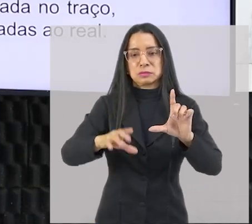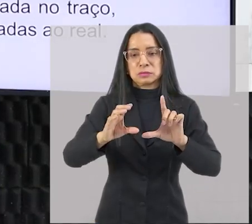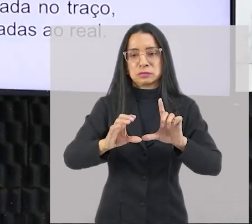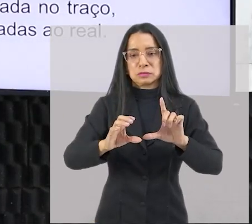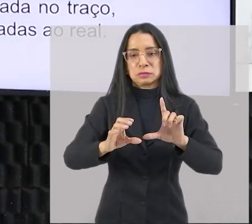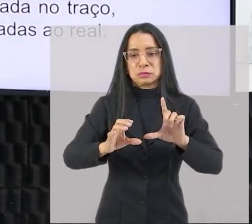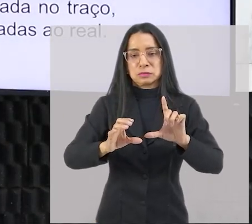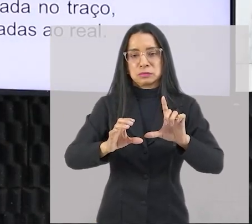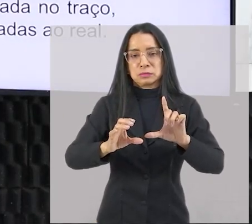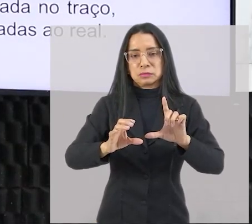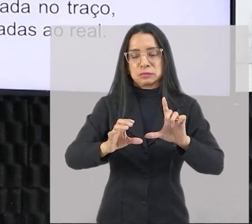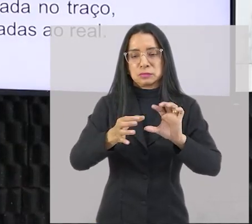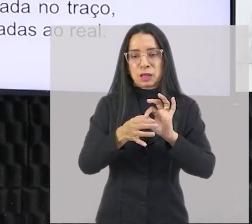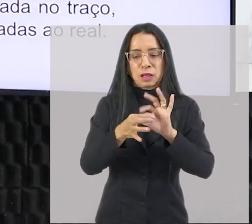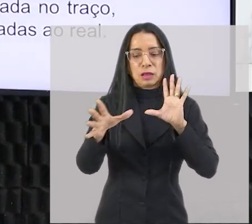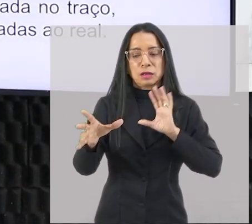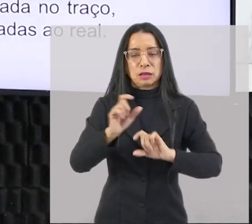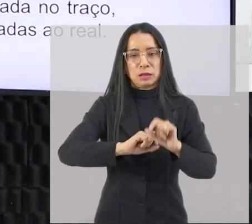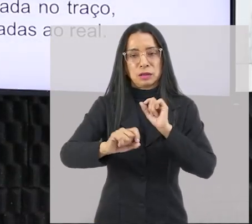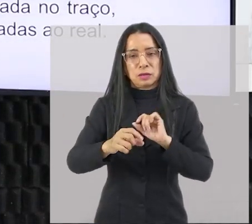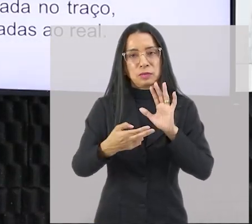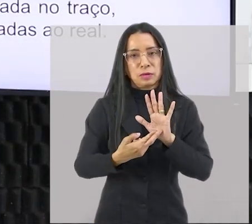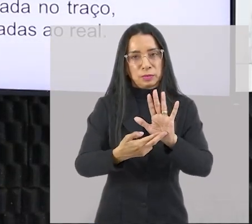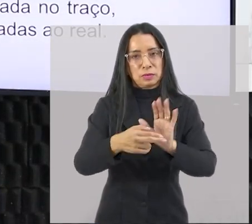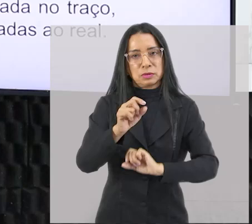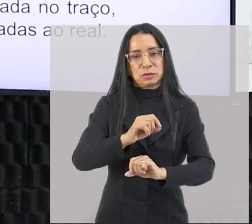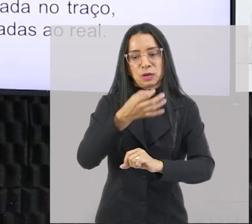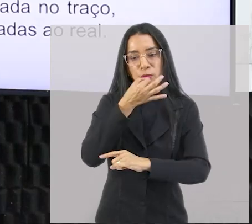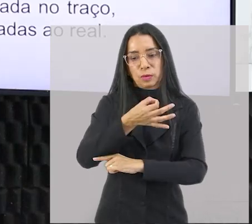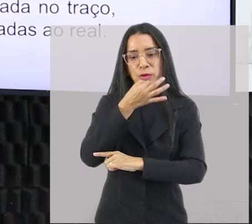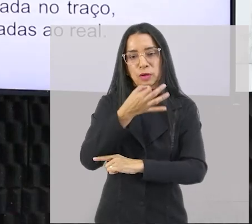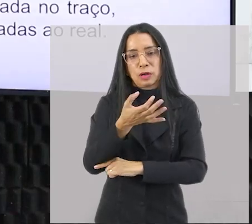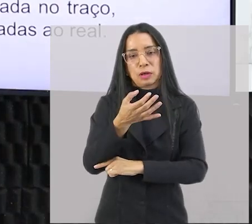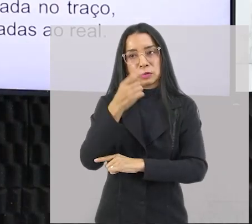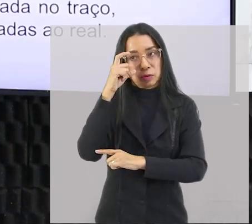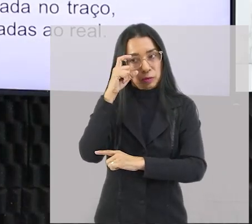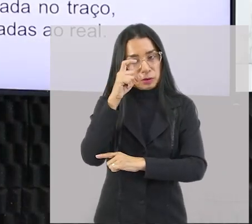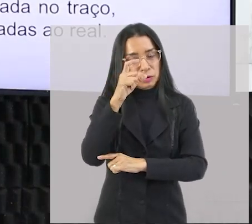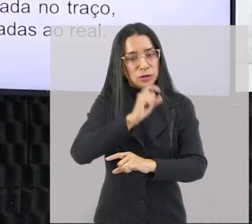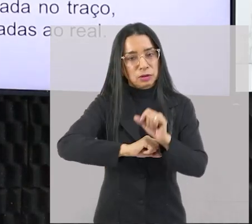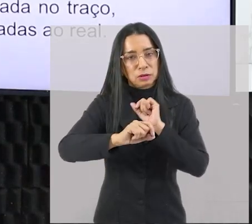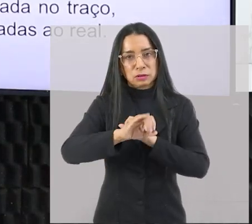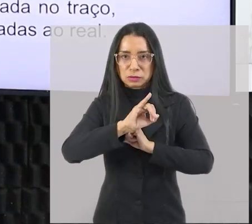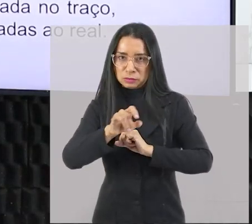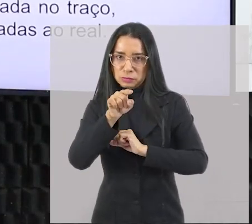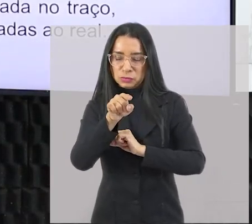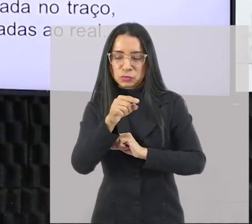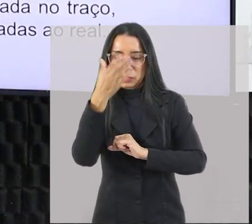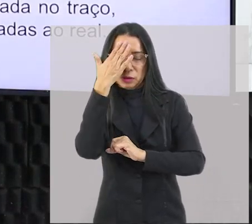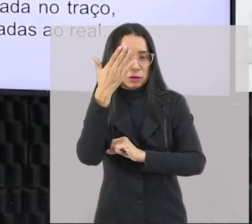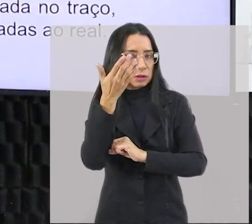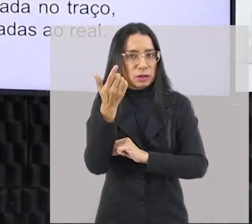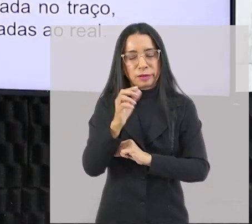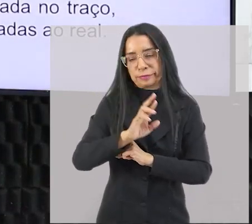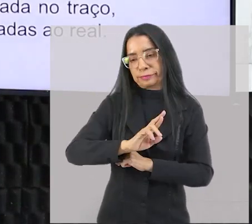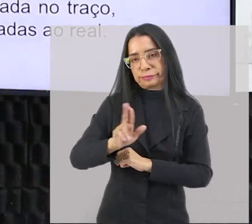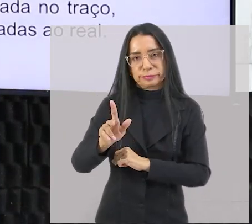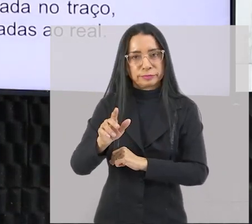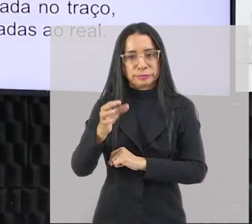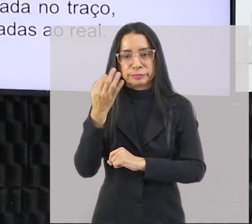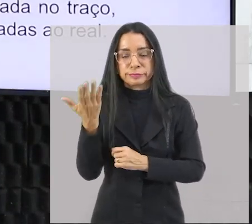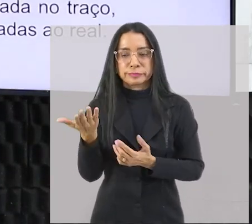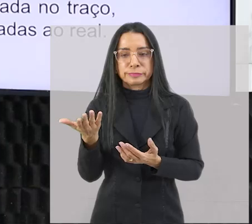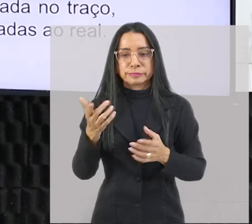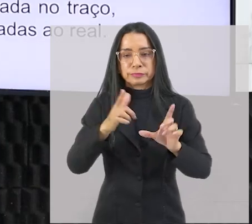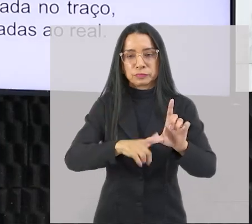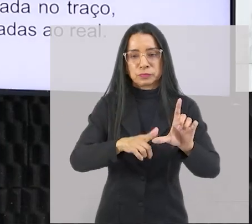produção despojada, ou seja, livre, eu vou representar o que eu acho que é interessante. Se você vai entender, outra história. No traço, na temática e nas